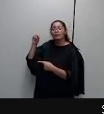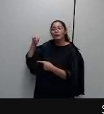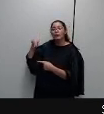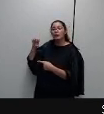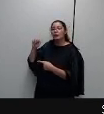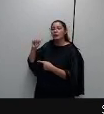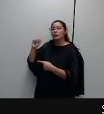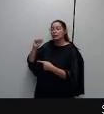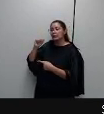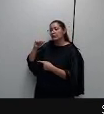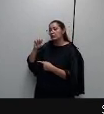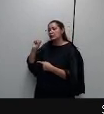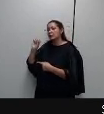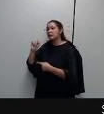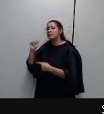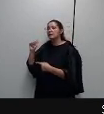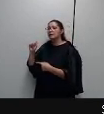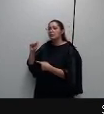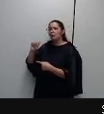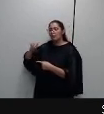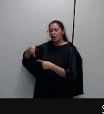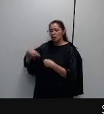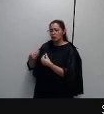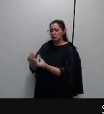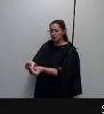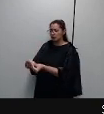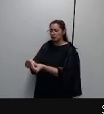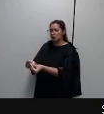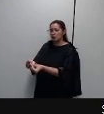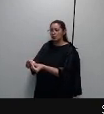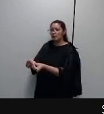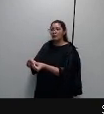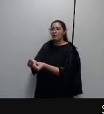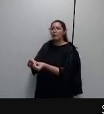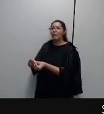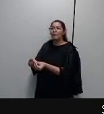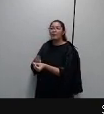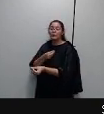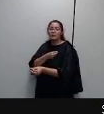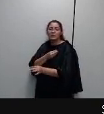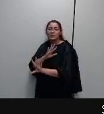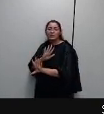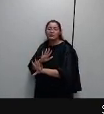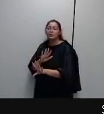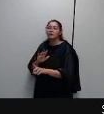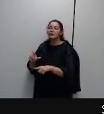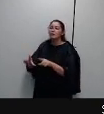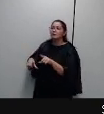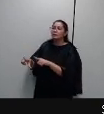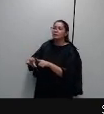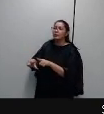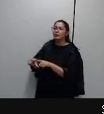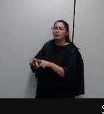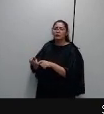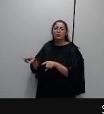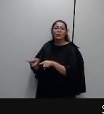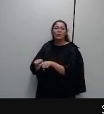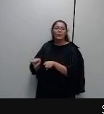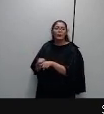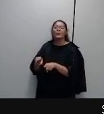ou não Da indenização ao Trabalhador na minha opinião e o advogado do Trabalhador errou também